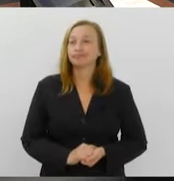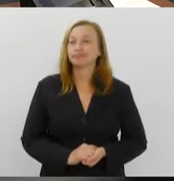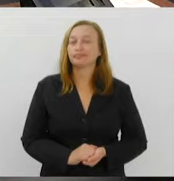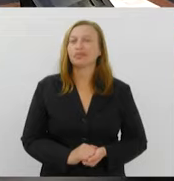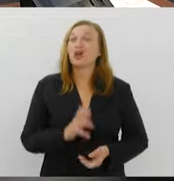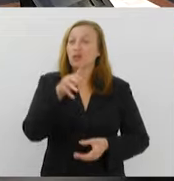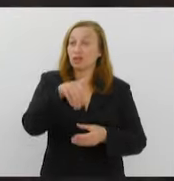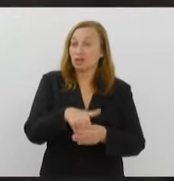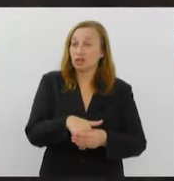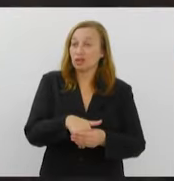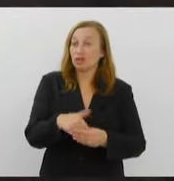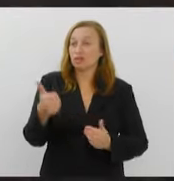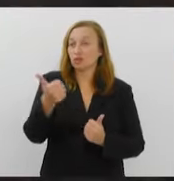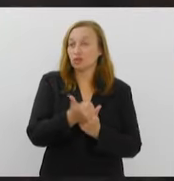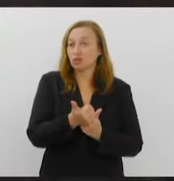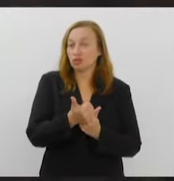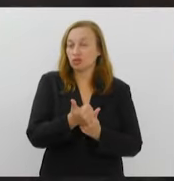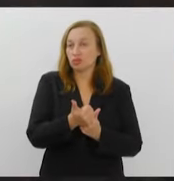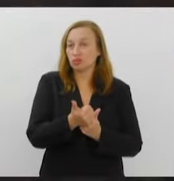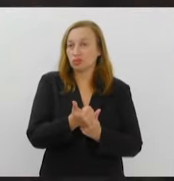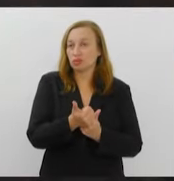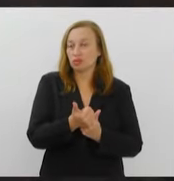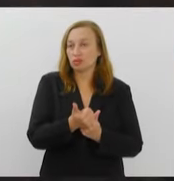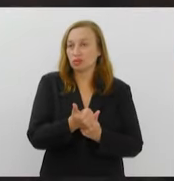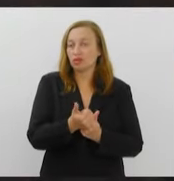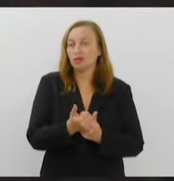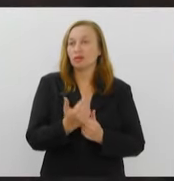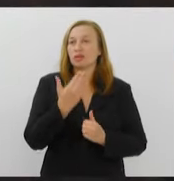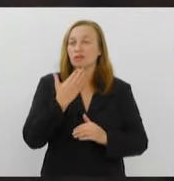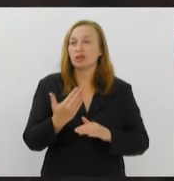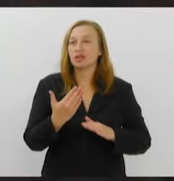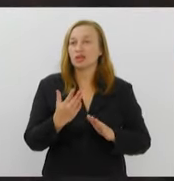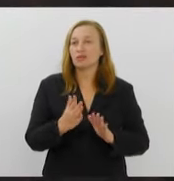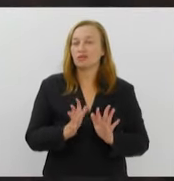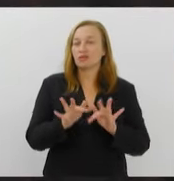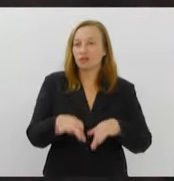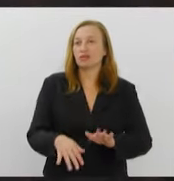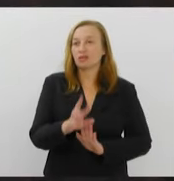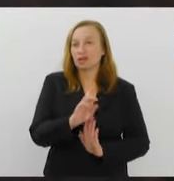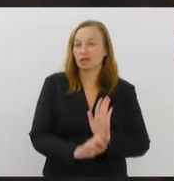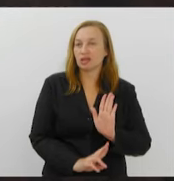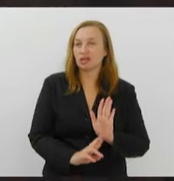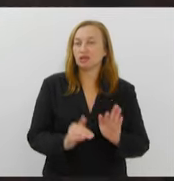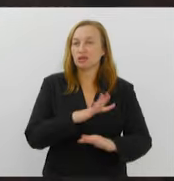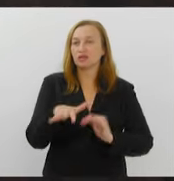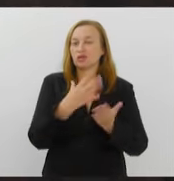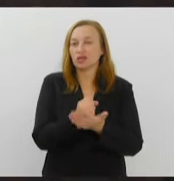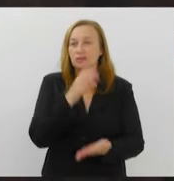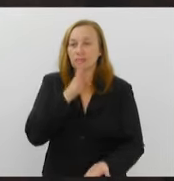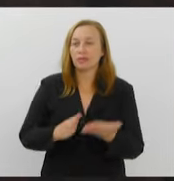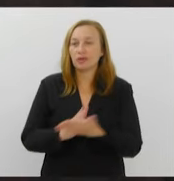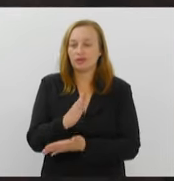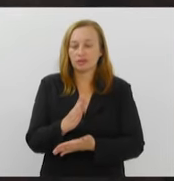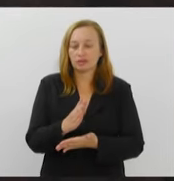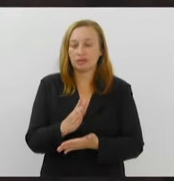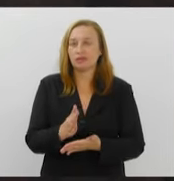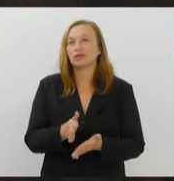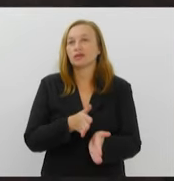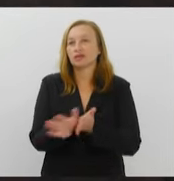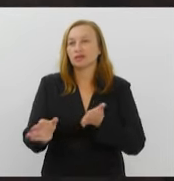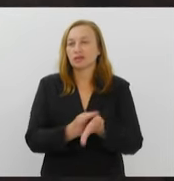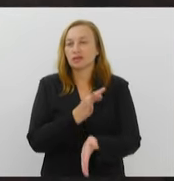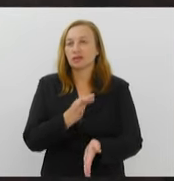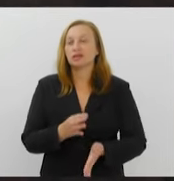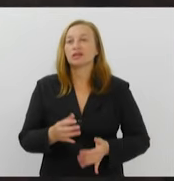Em votação, substitutivo com forma final de redação. Senhores que aprovam, permaneçam como estão. Aprovado, vai autógrafo.